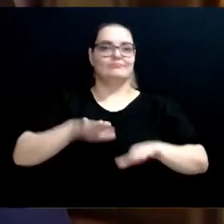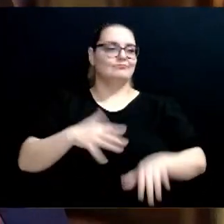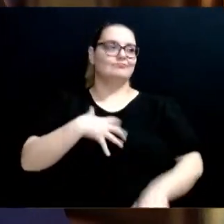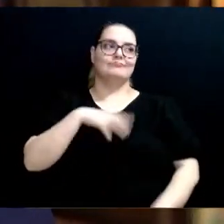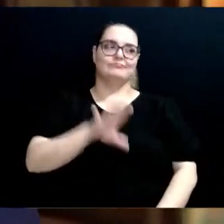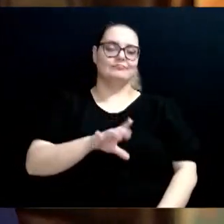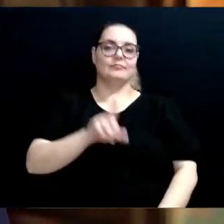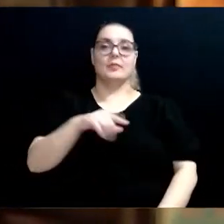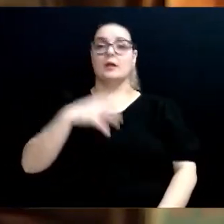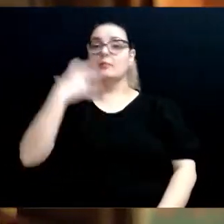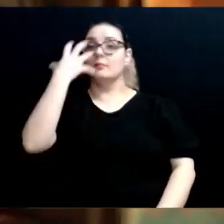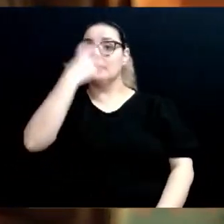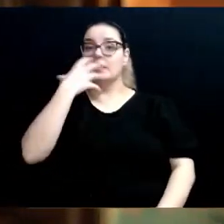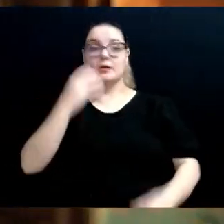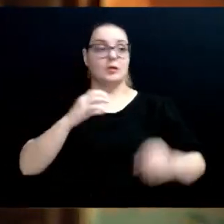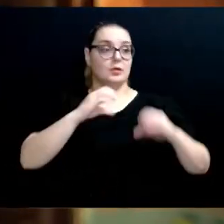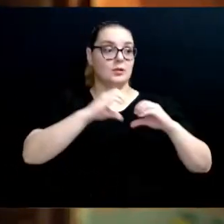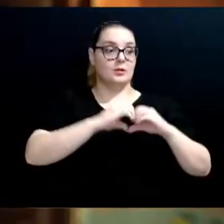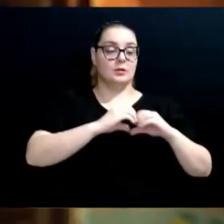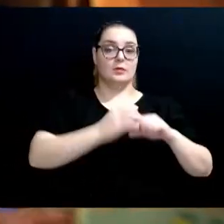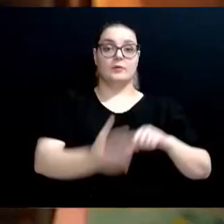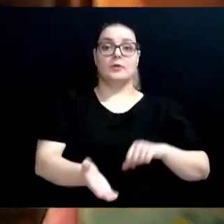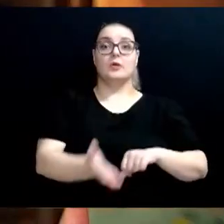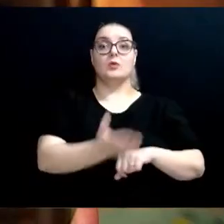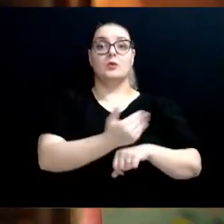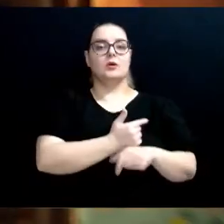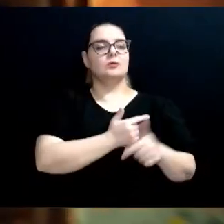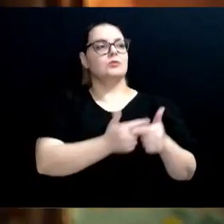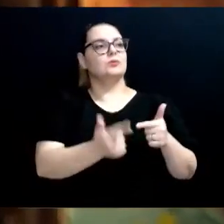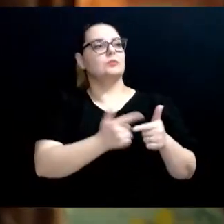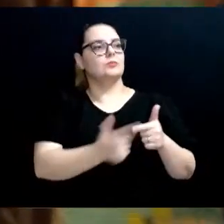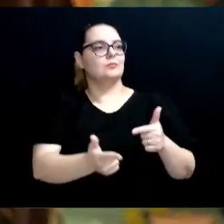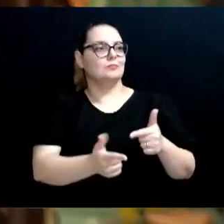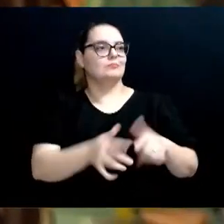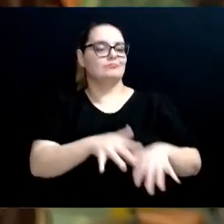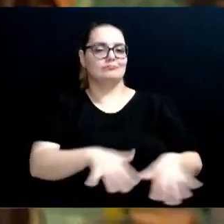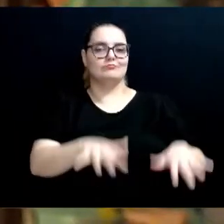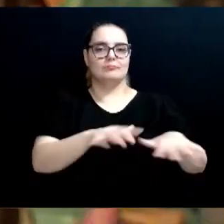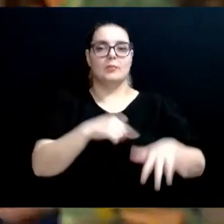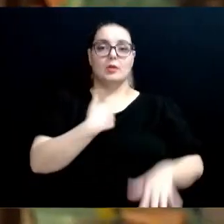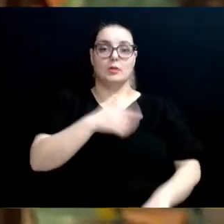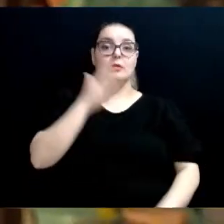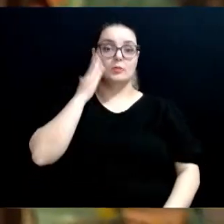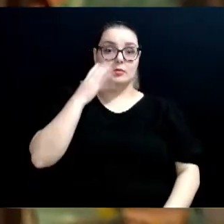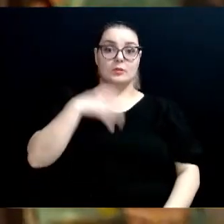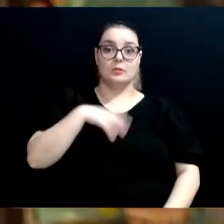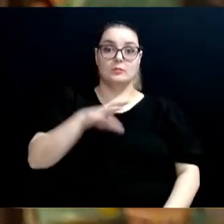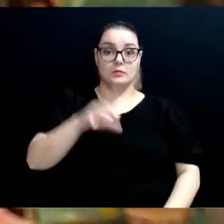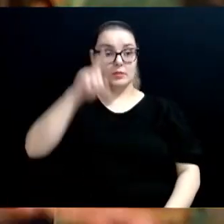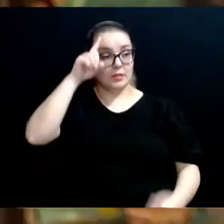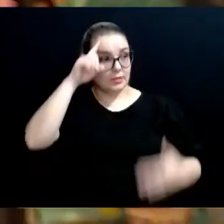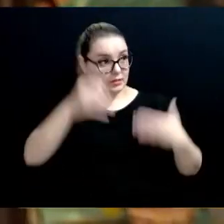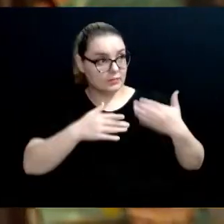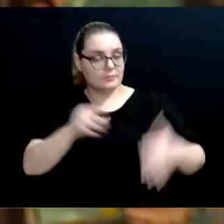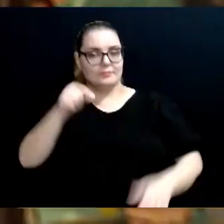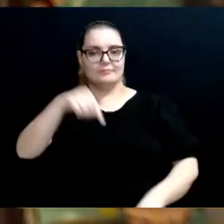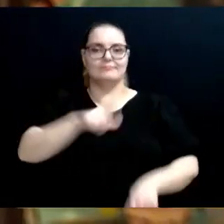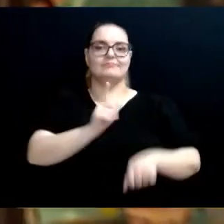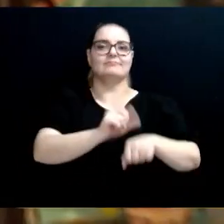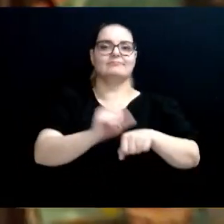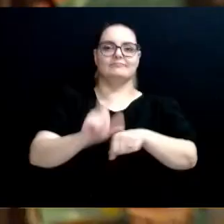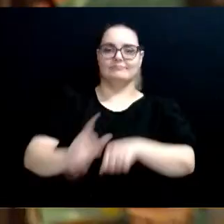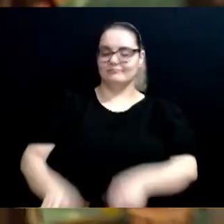resolve um problema do mercado. Mas o artesanal não é isso. O O artesanal é paixão, é